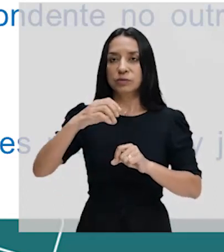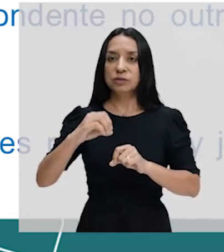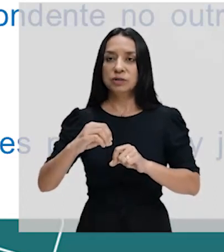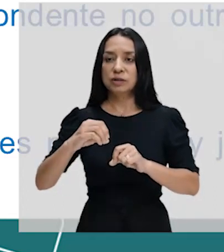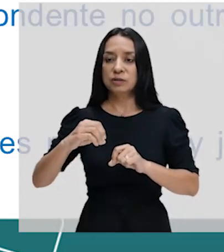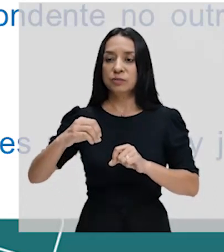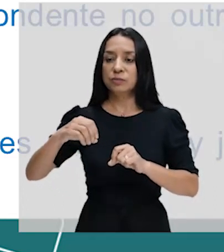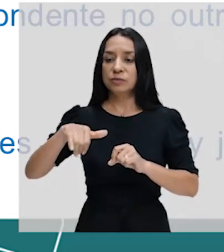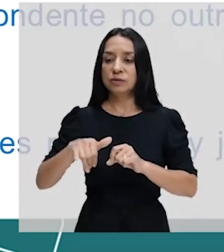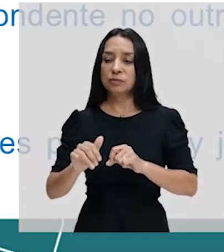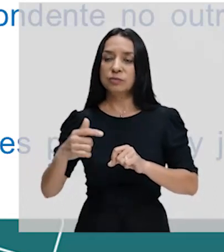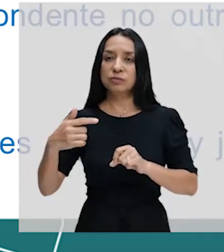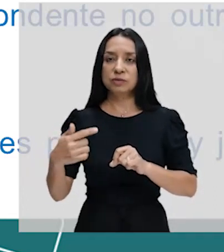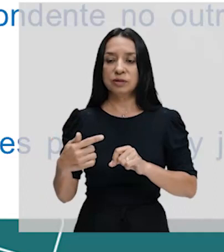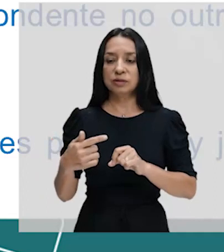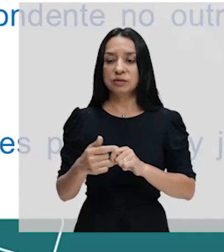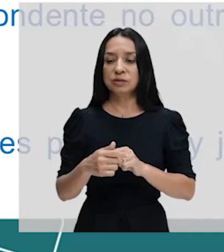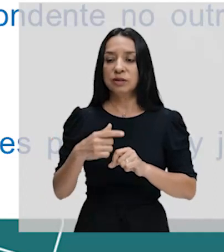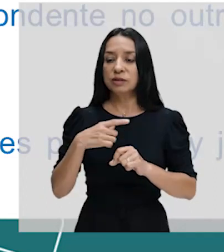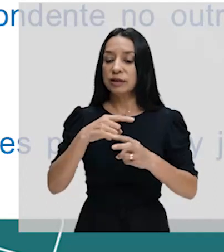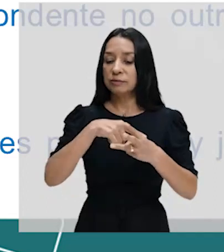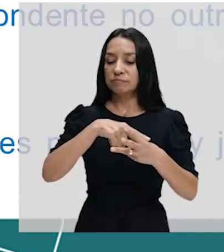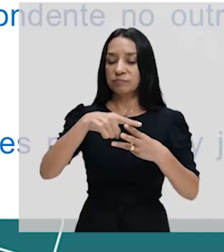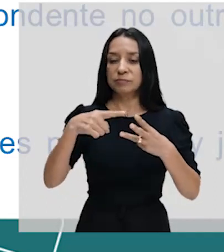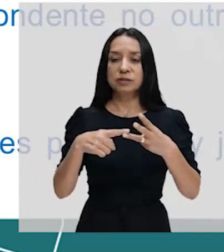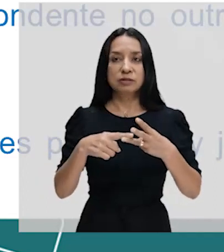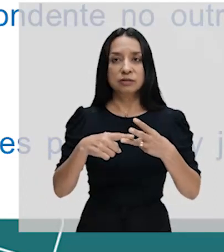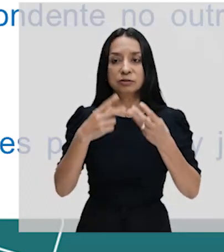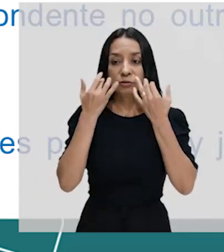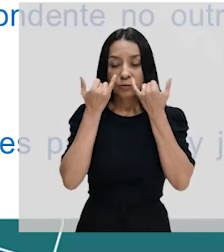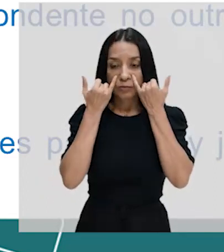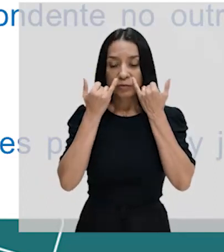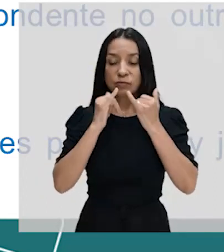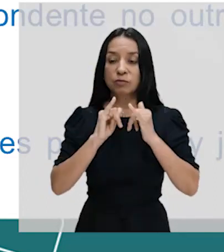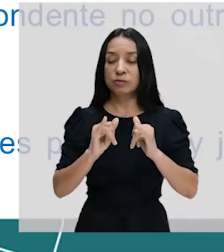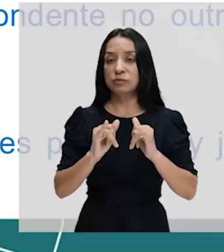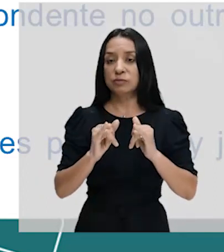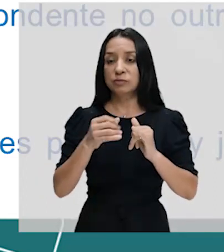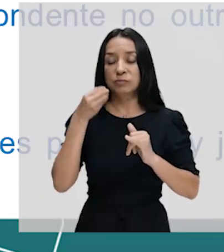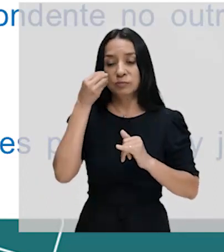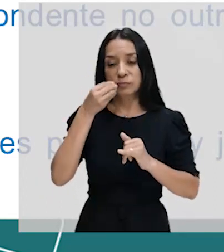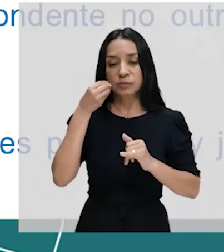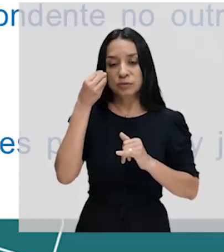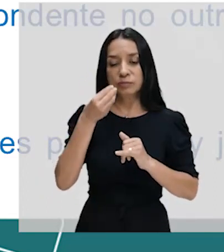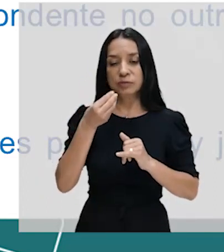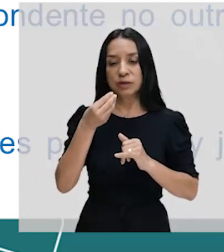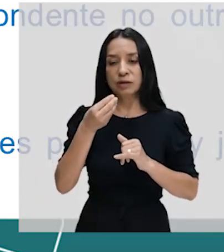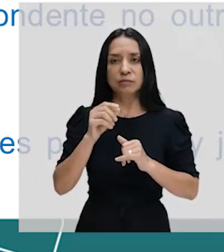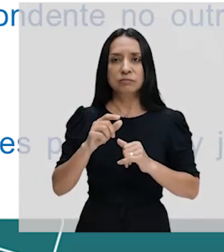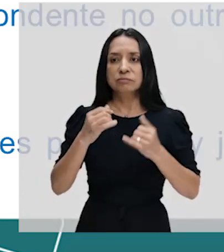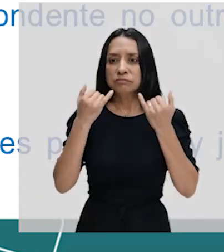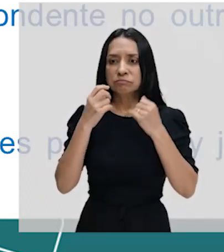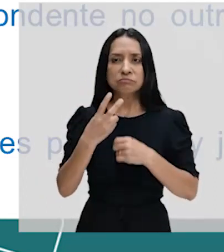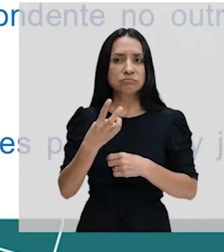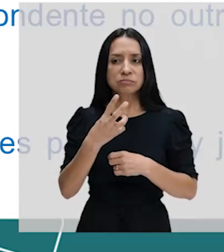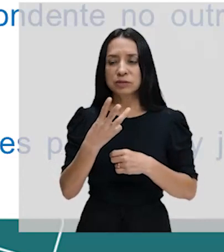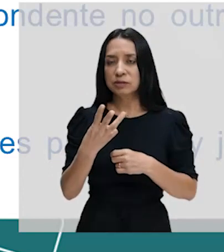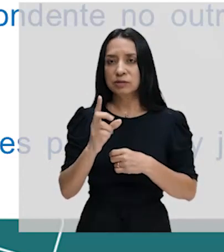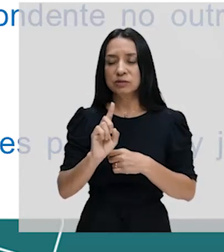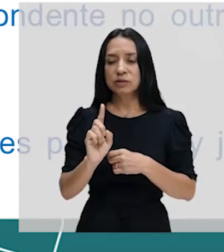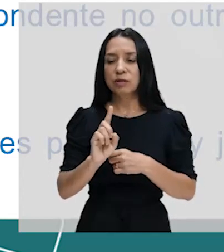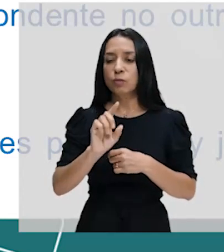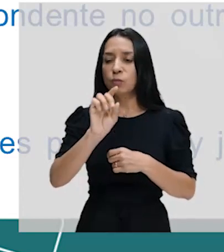ultrapassava, né? E eu tenho 3 informações para testar. 3 não, apenas 2, porque uma delas, ó, eu